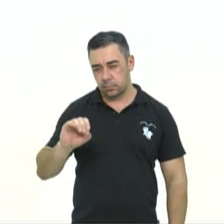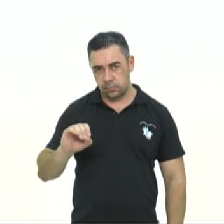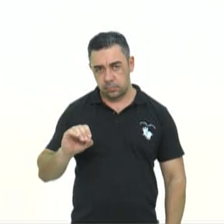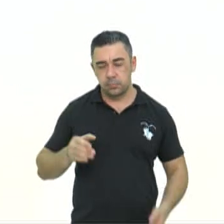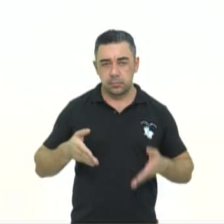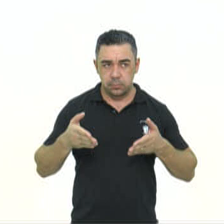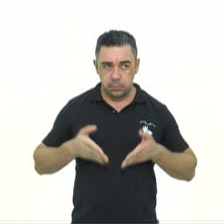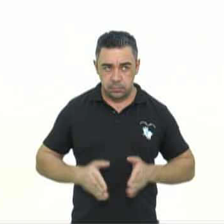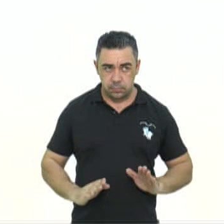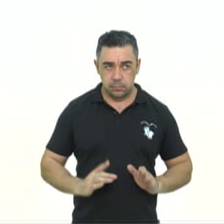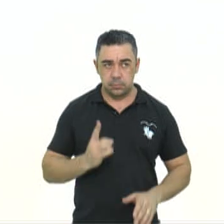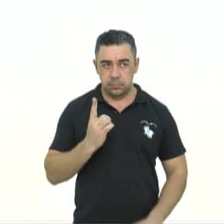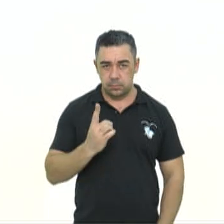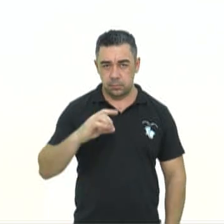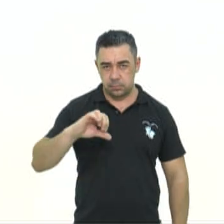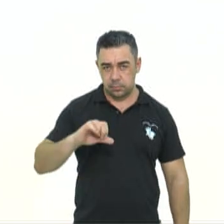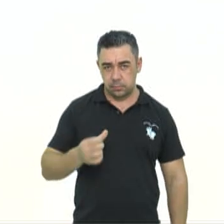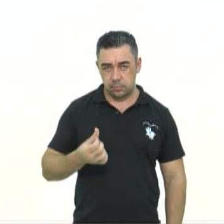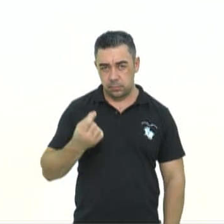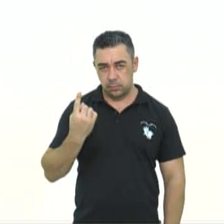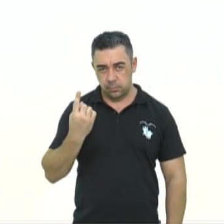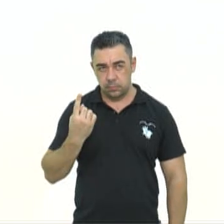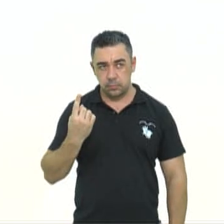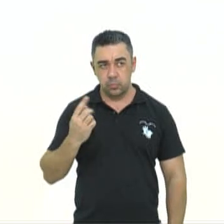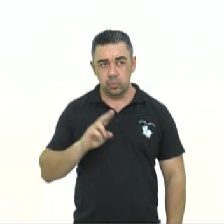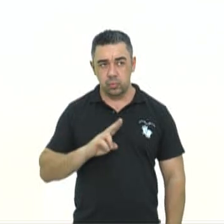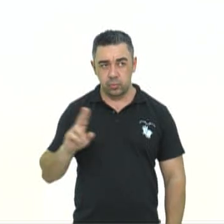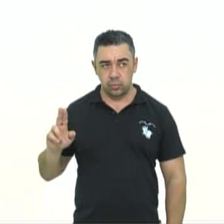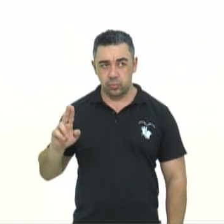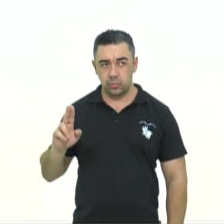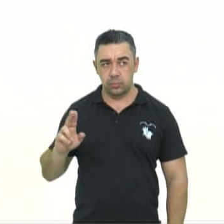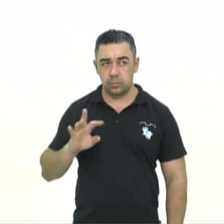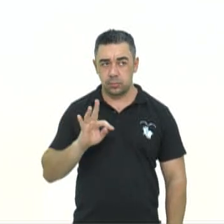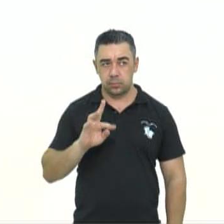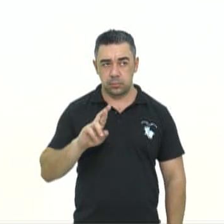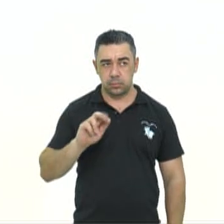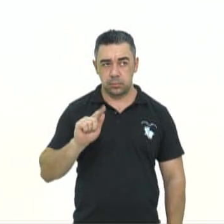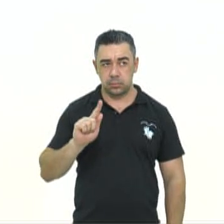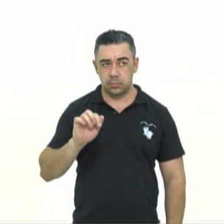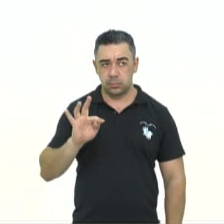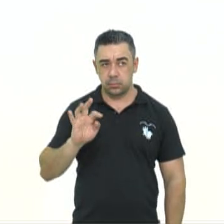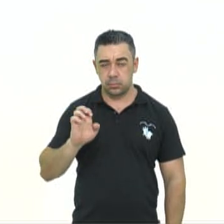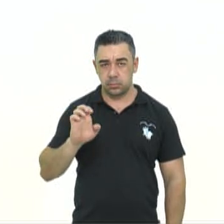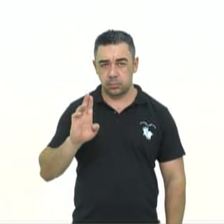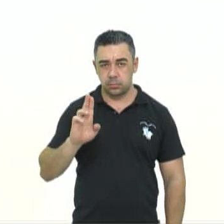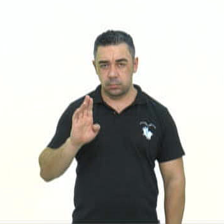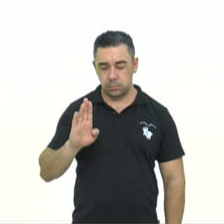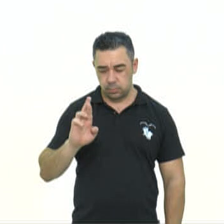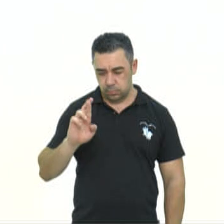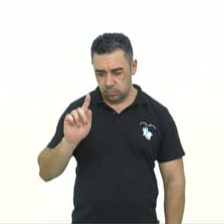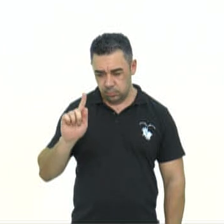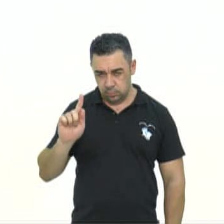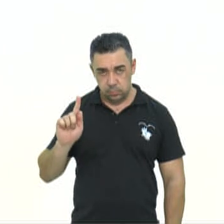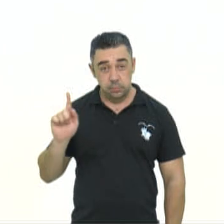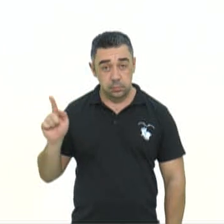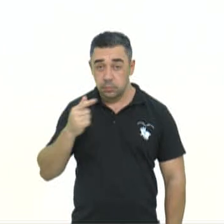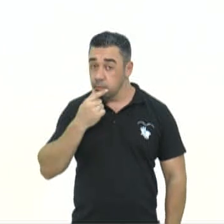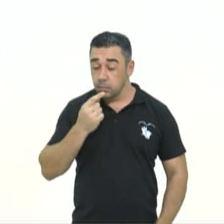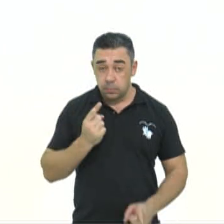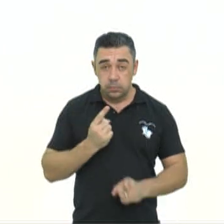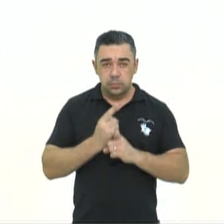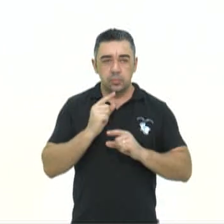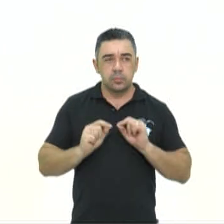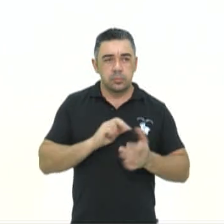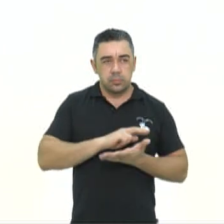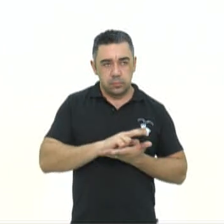nasceu em 1961, o sobrenome dele é um pouquinho difícil, né? Lívio Trachtenberg. Ele identificou a rica